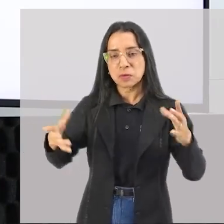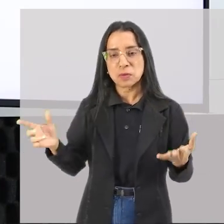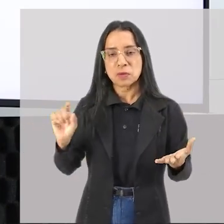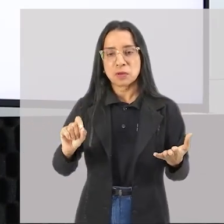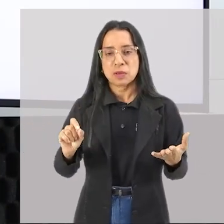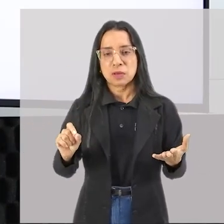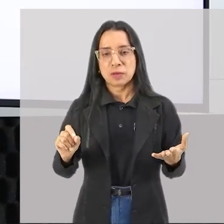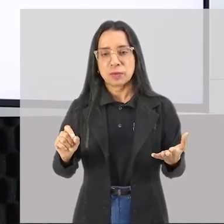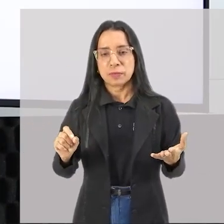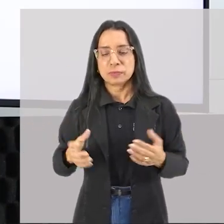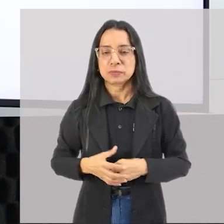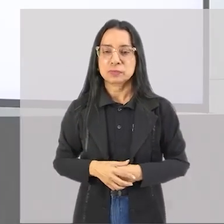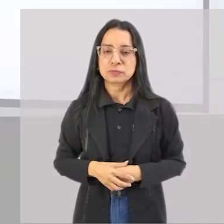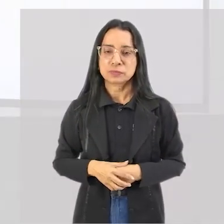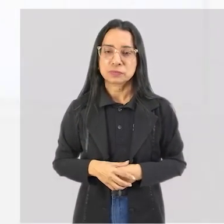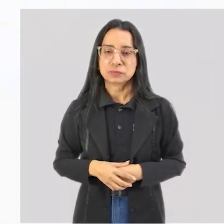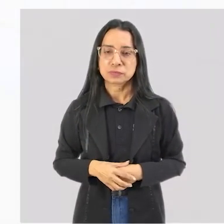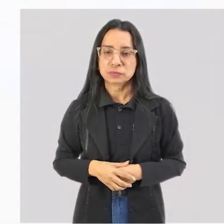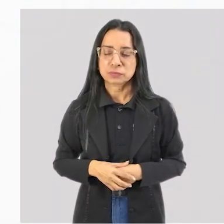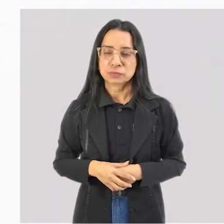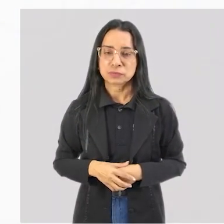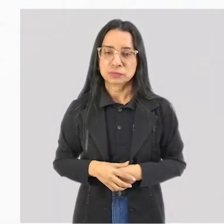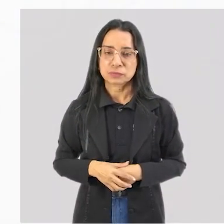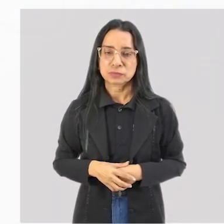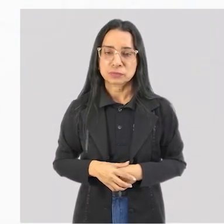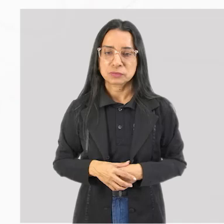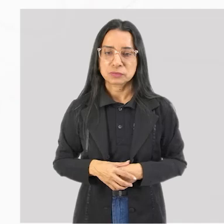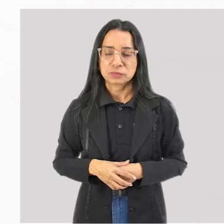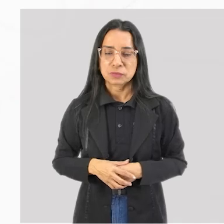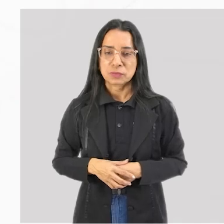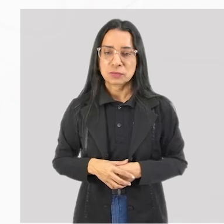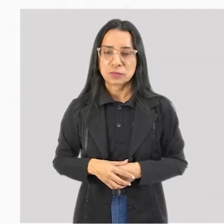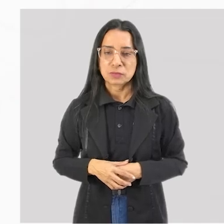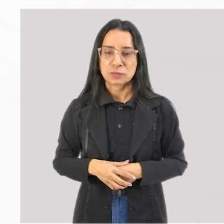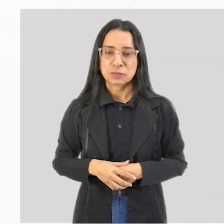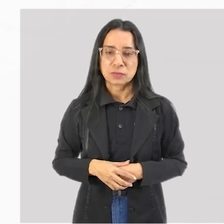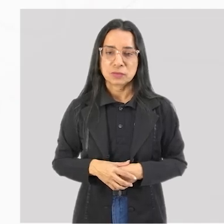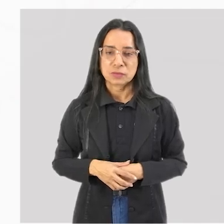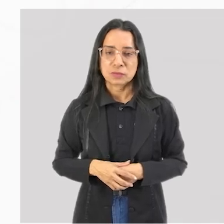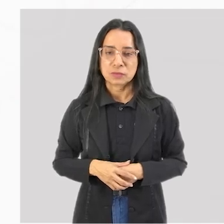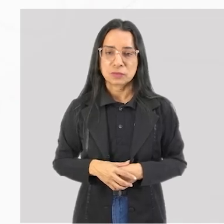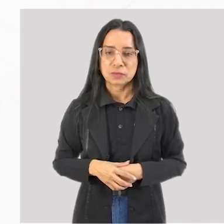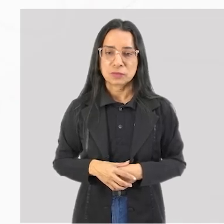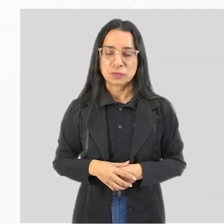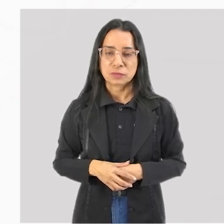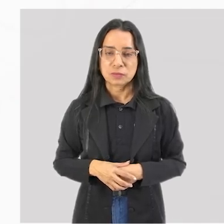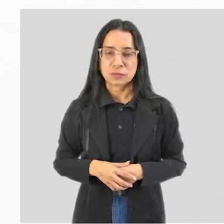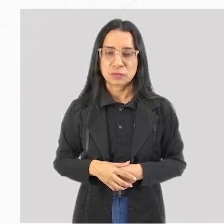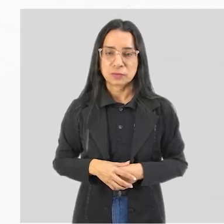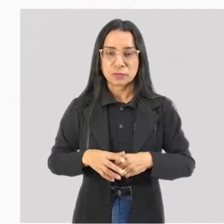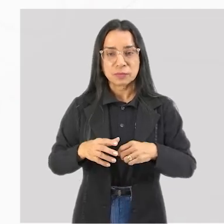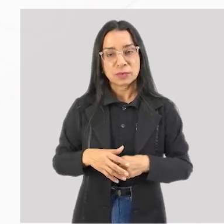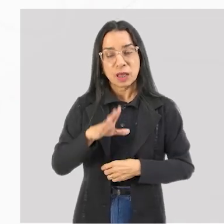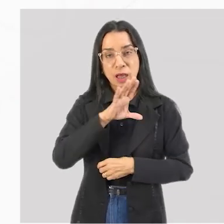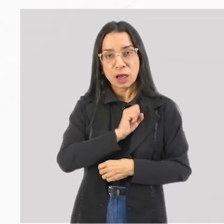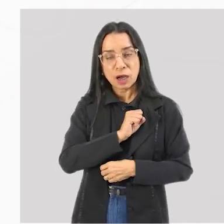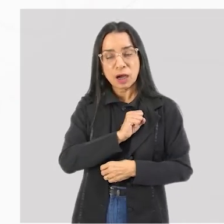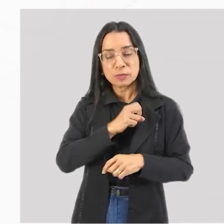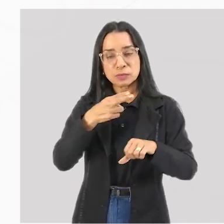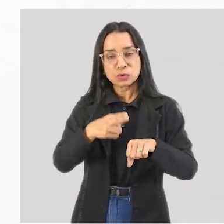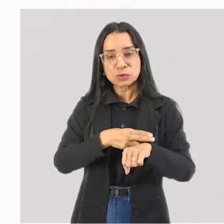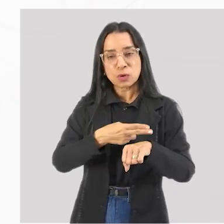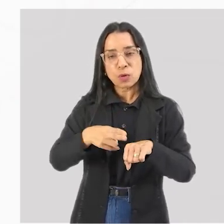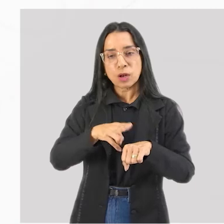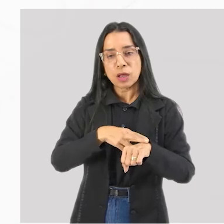Os dois não é possível. I love chocolate ice cream, but I do not like strawberry. Eu amo